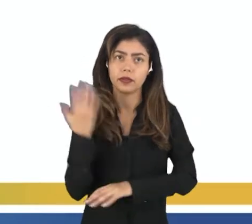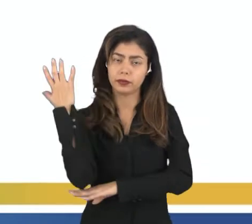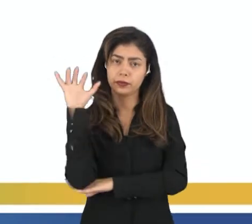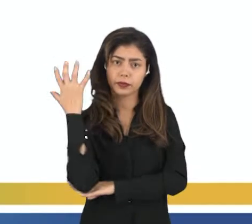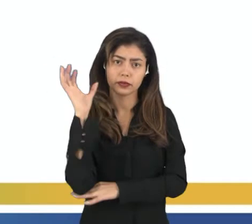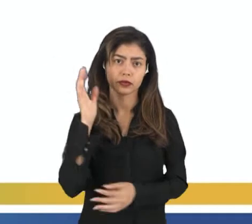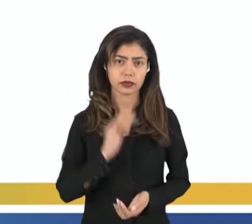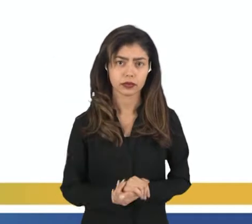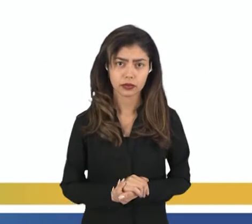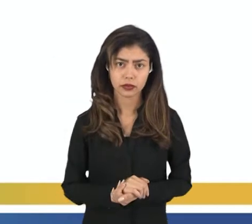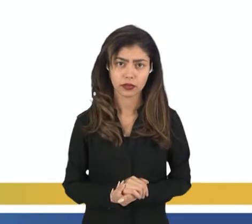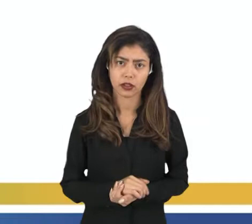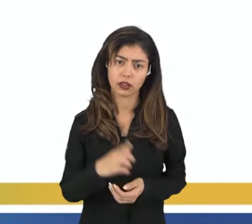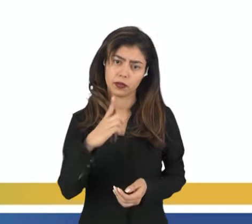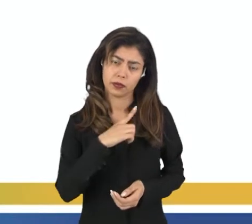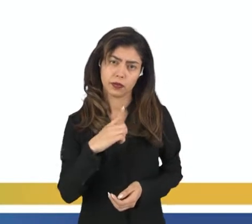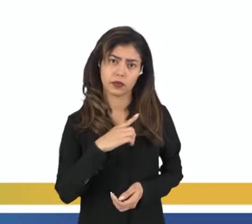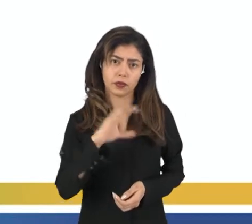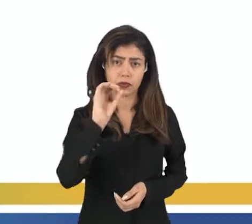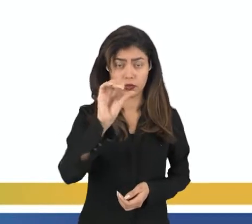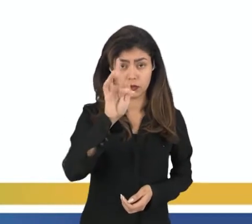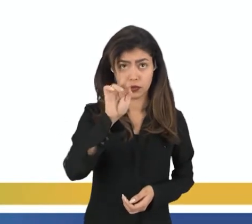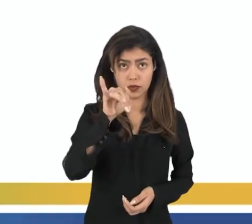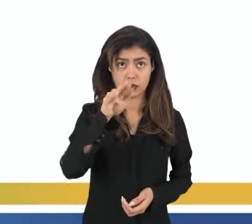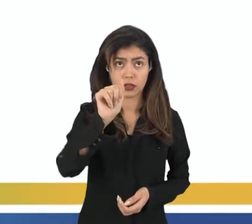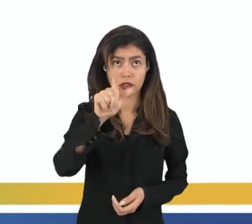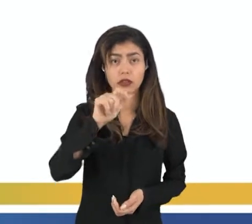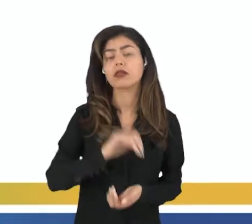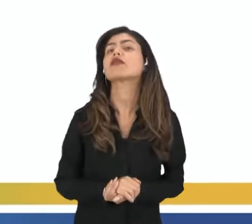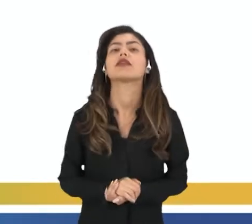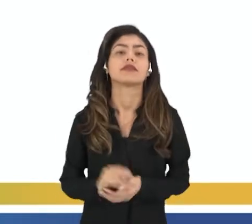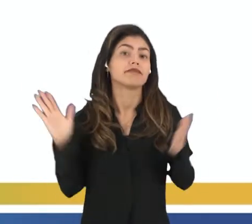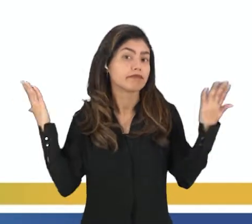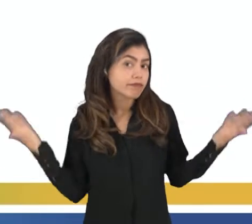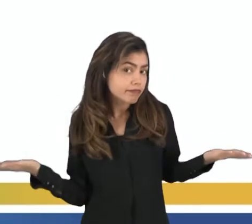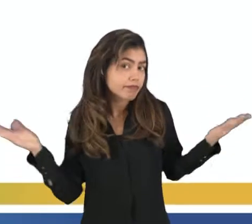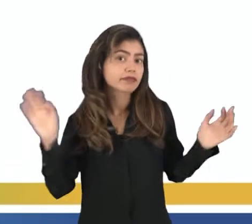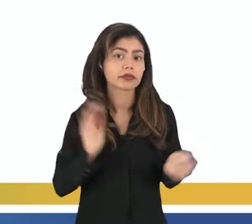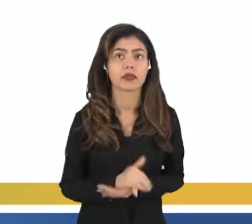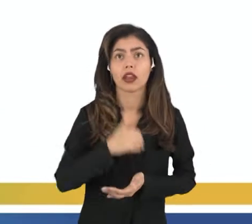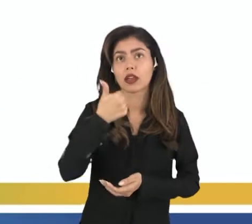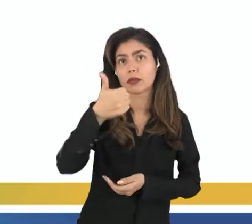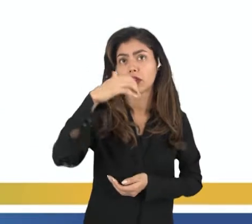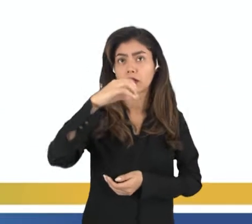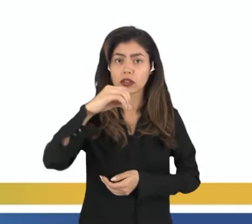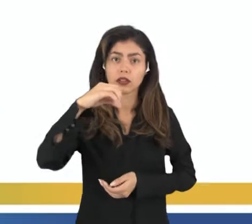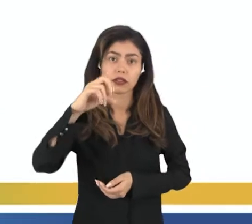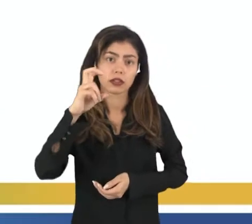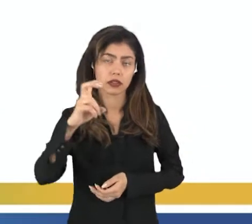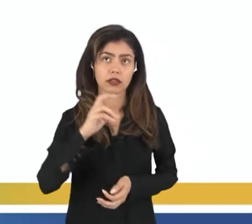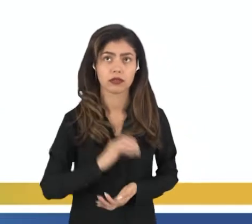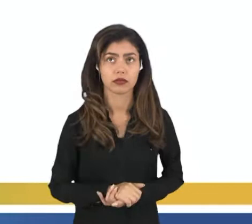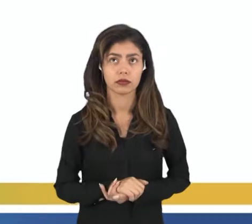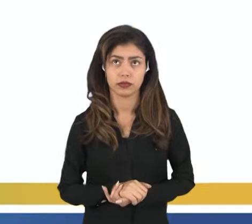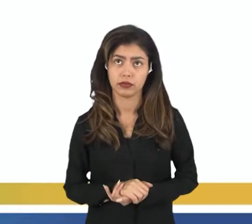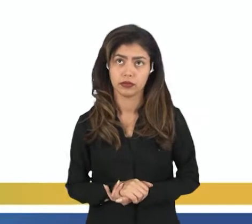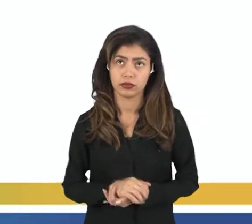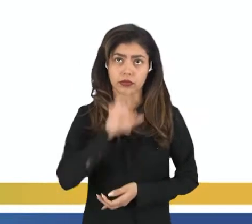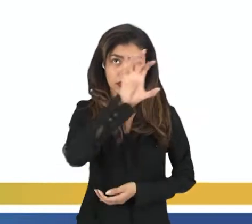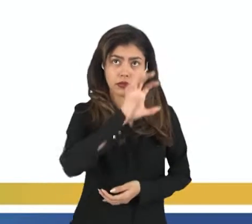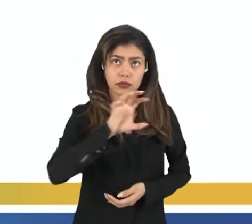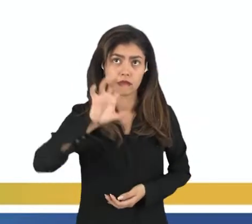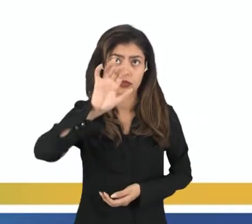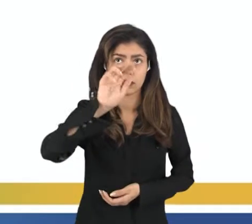arvorismo não oficial que temos registro. Finalmente, em 1995, a região